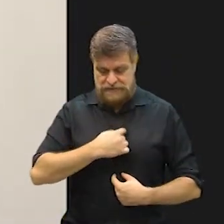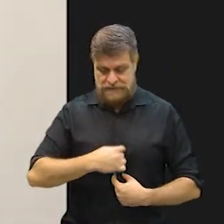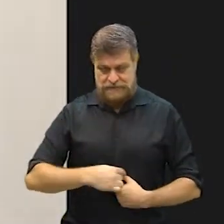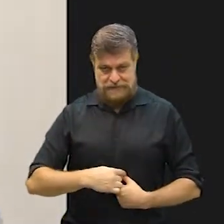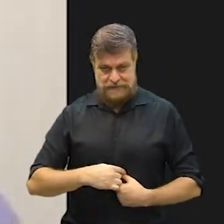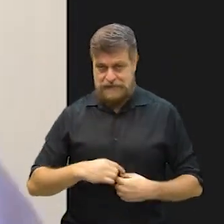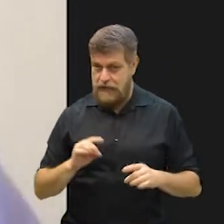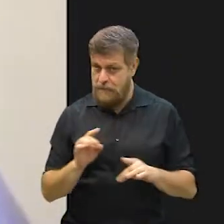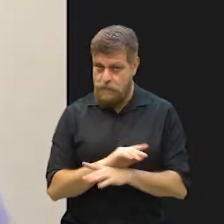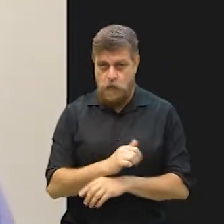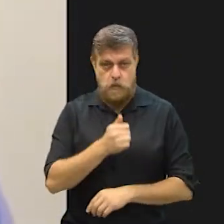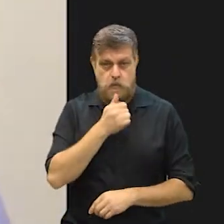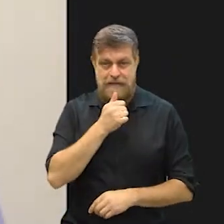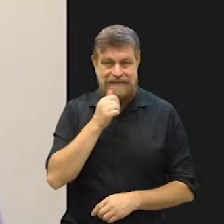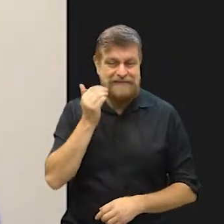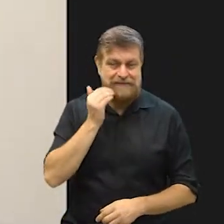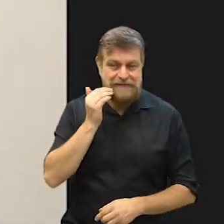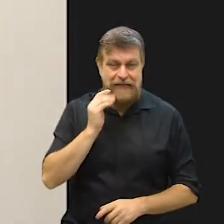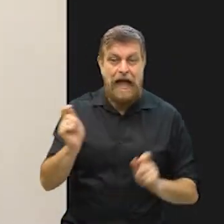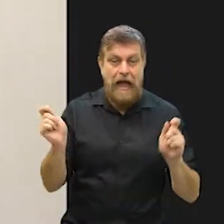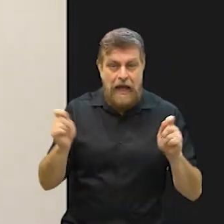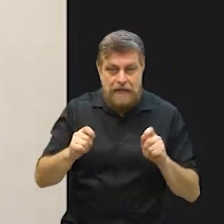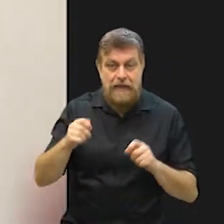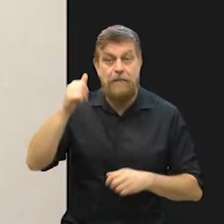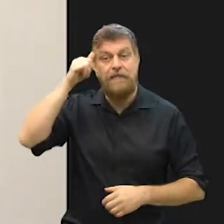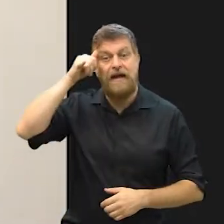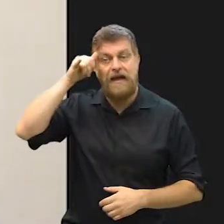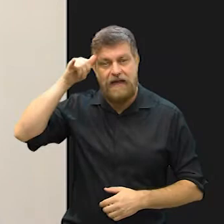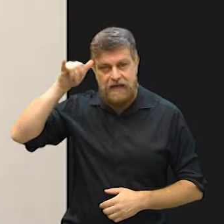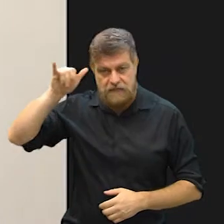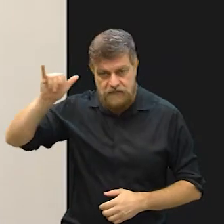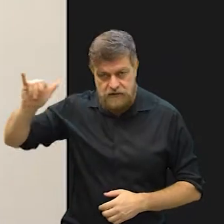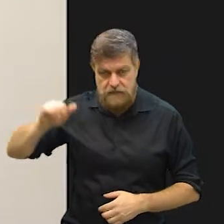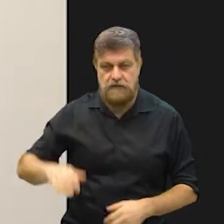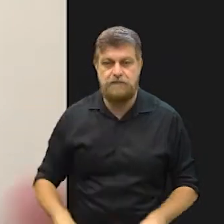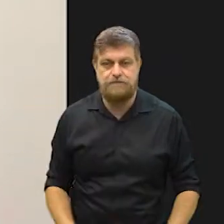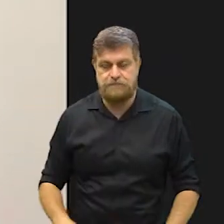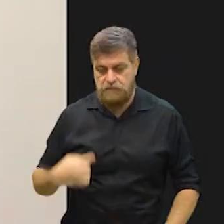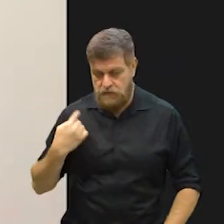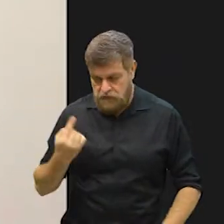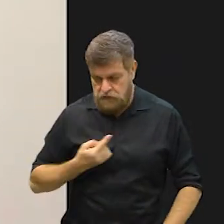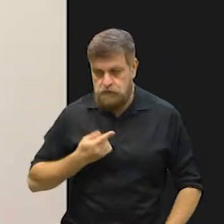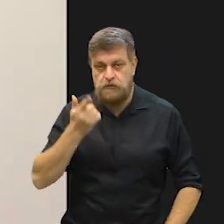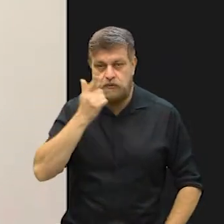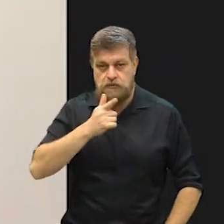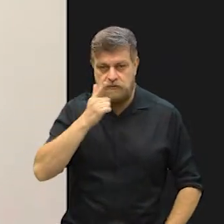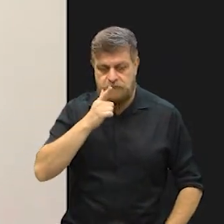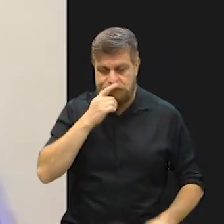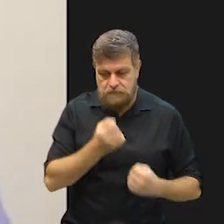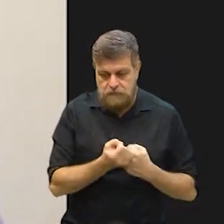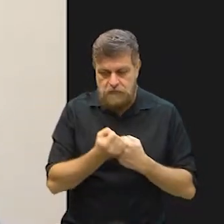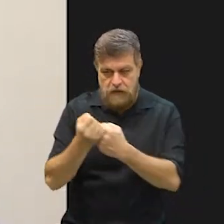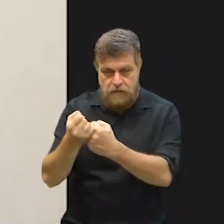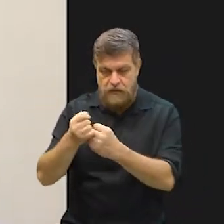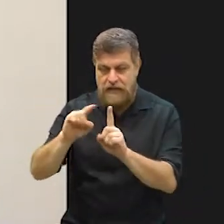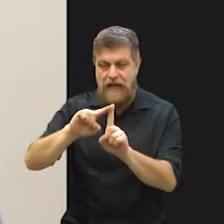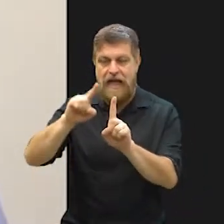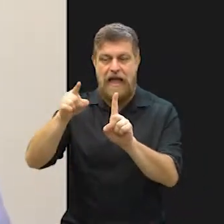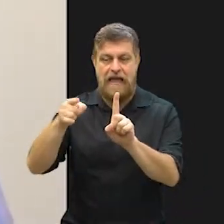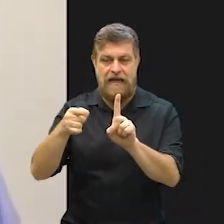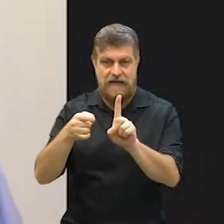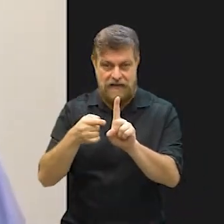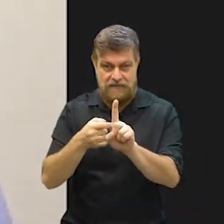doença prevenível, né? É possível contribuir para ela não acontecer na